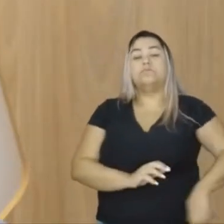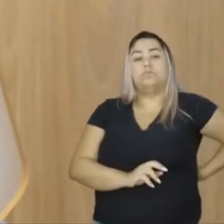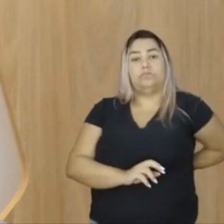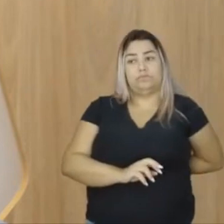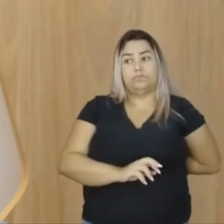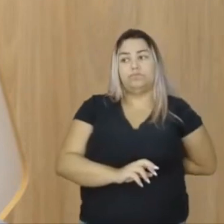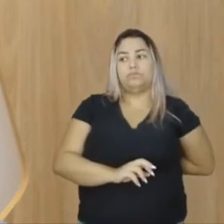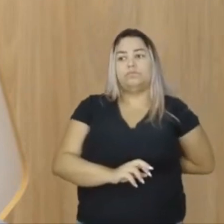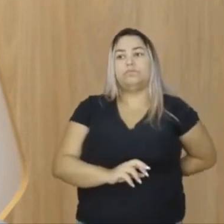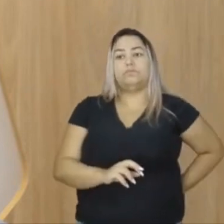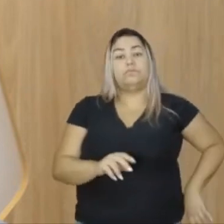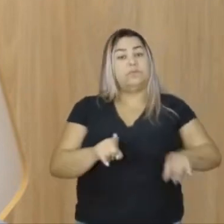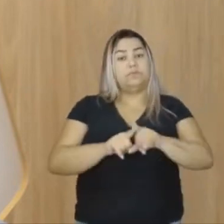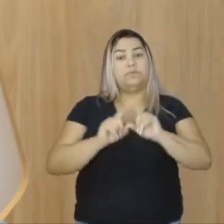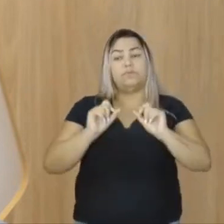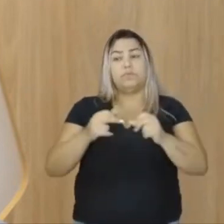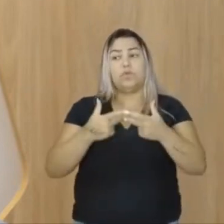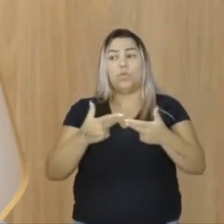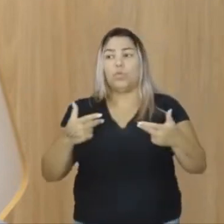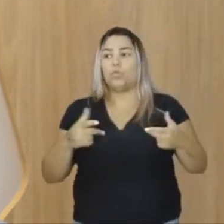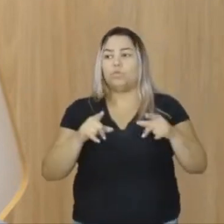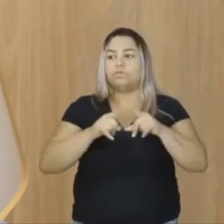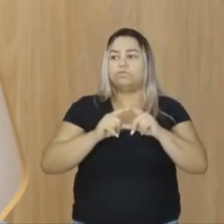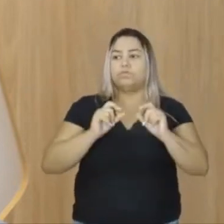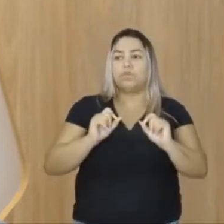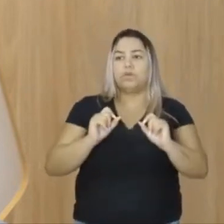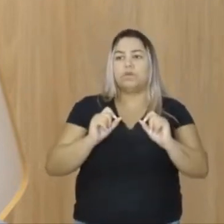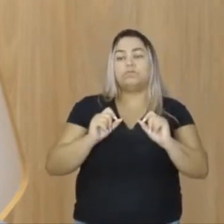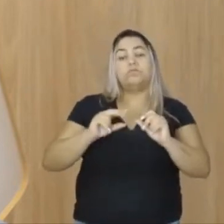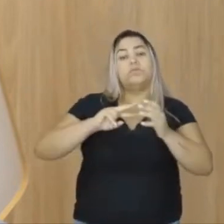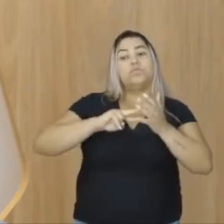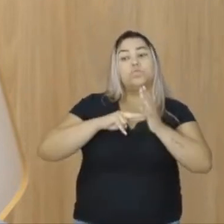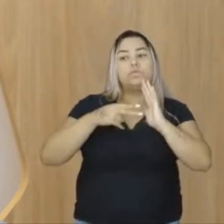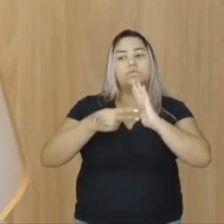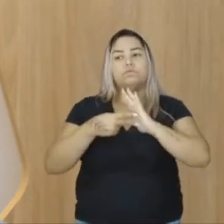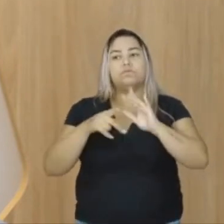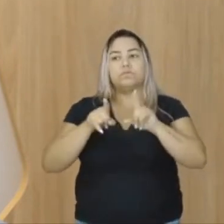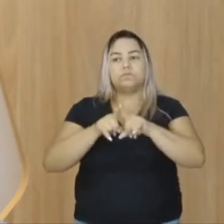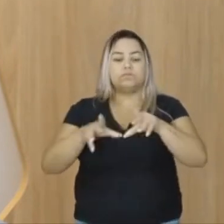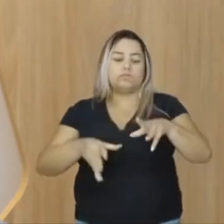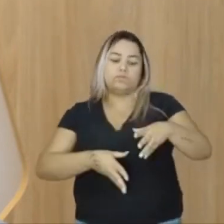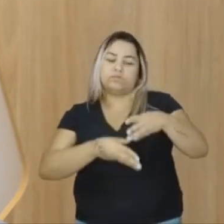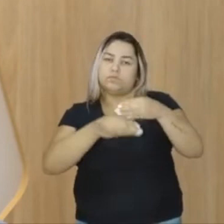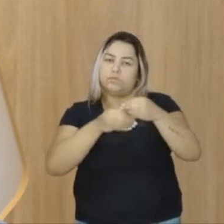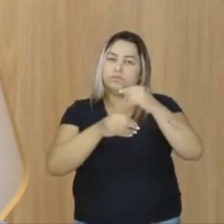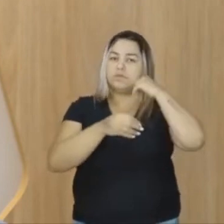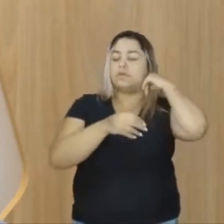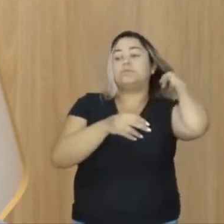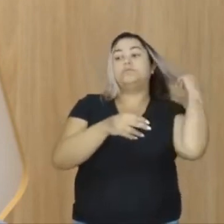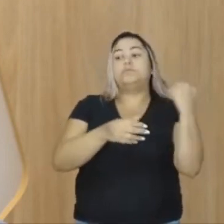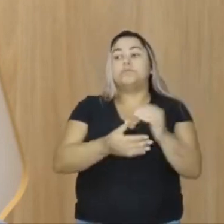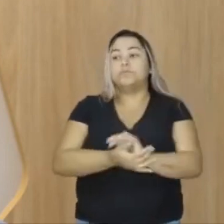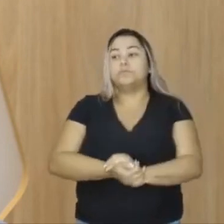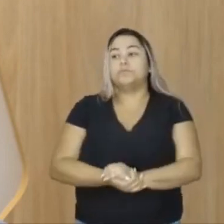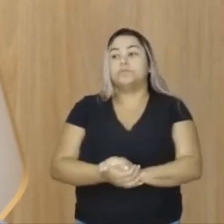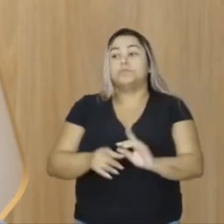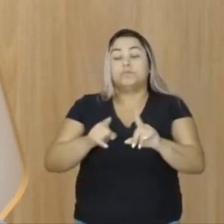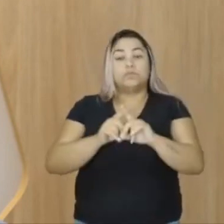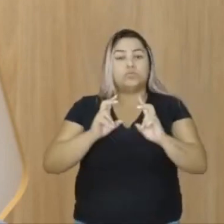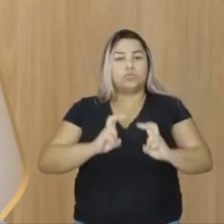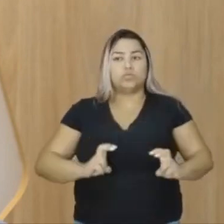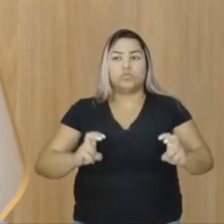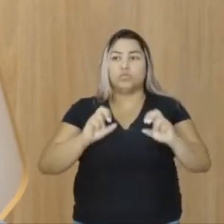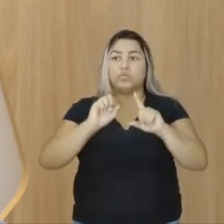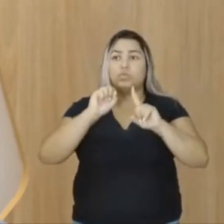fato, uma coisa não é conflitante com a outra. Muito pelo contrário, são complementares. Tanto que a bancada, num seminário que